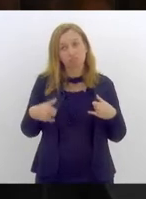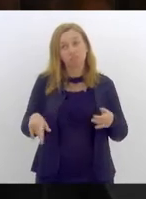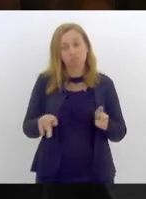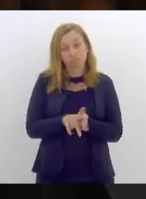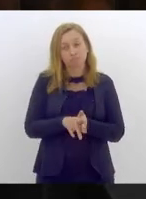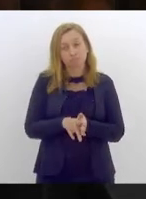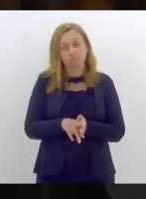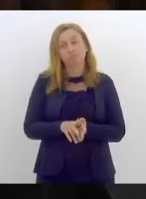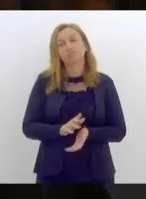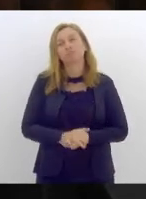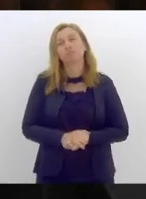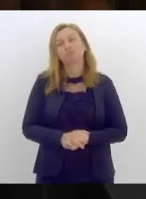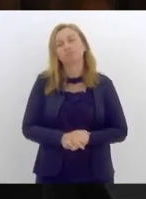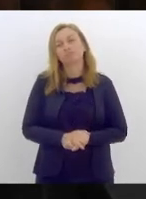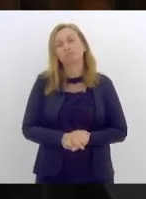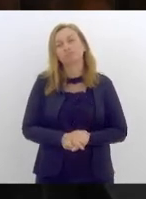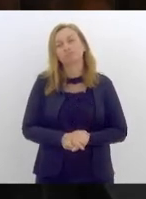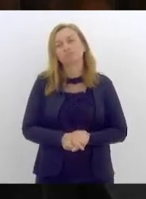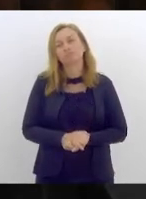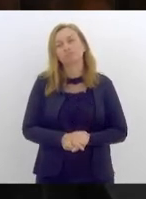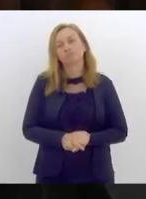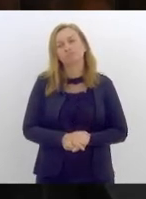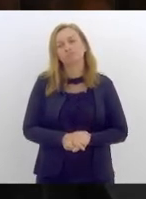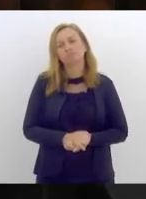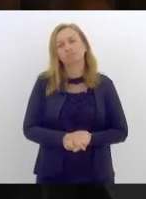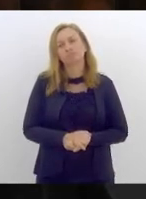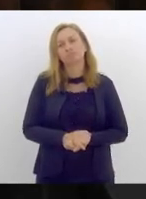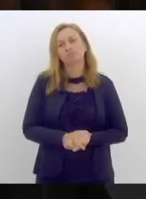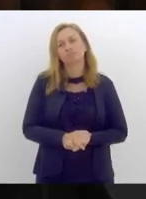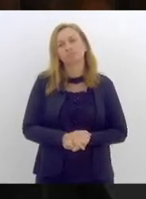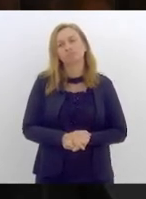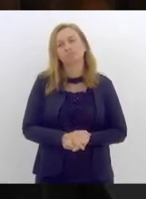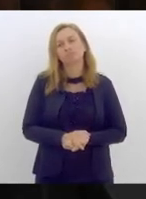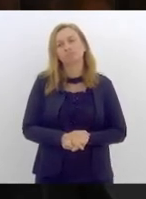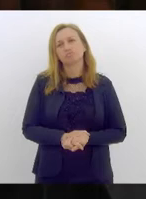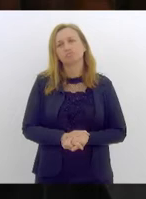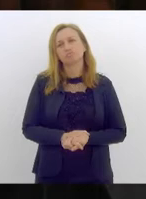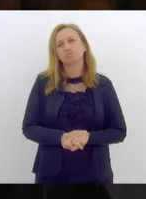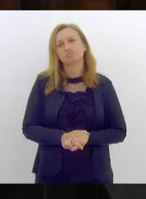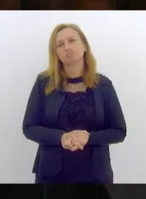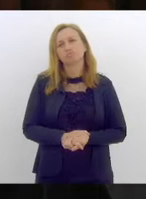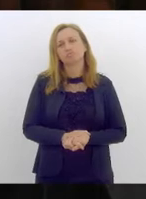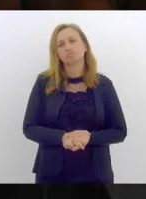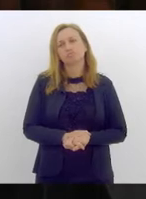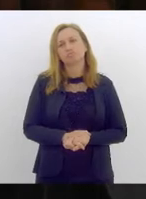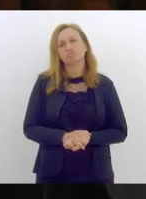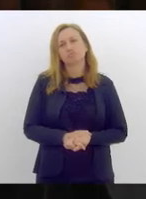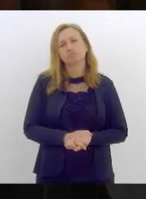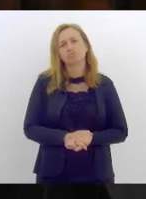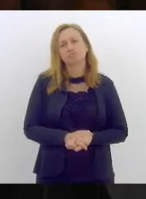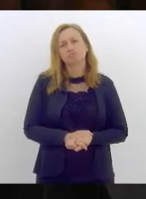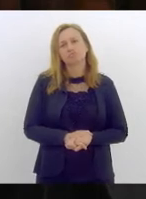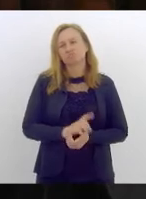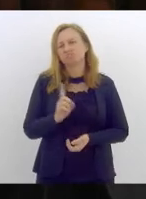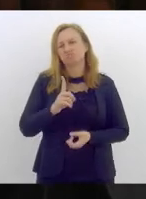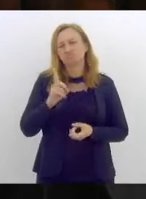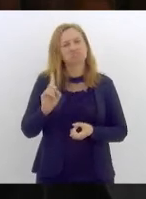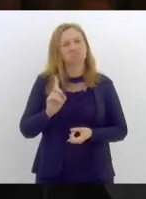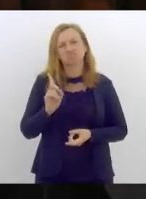parte me orgulho de fazer parte ainda do nosso povo não é a